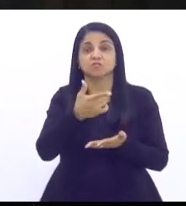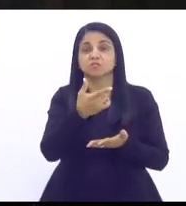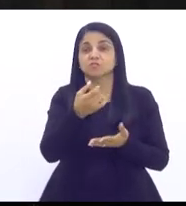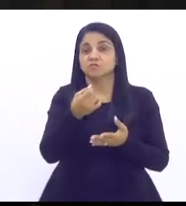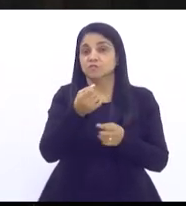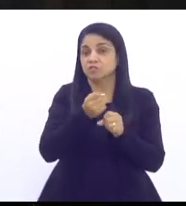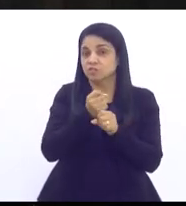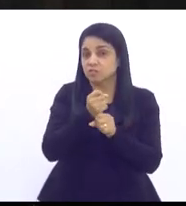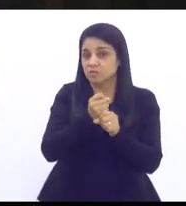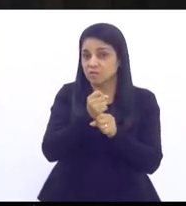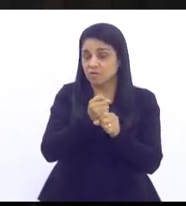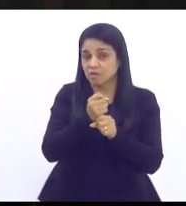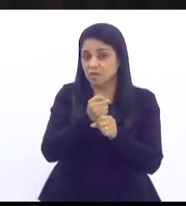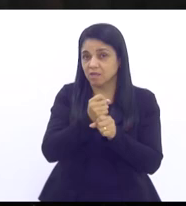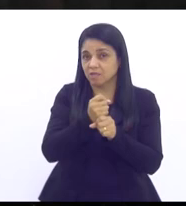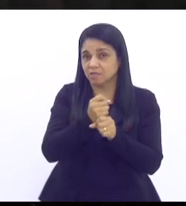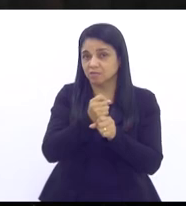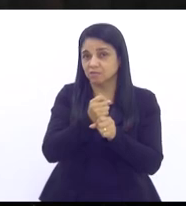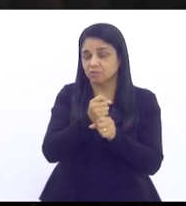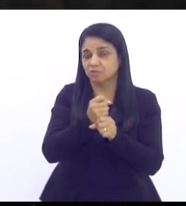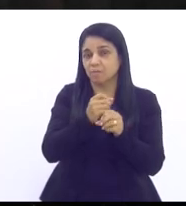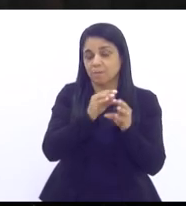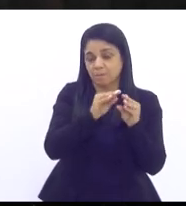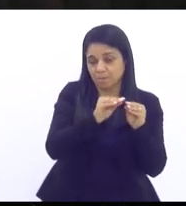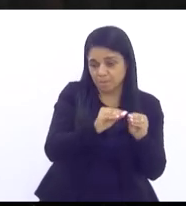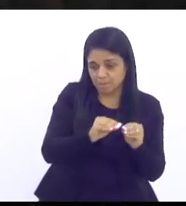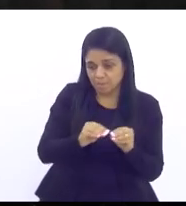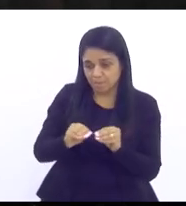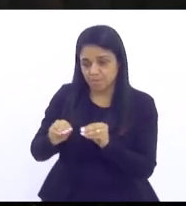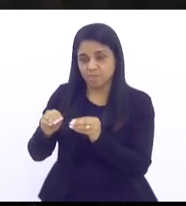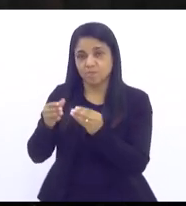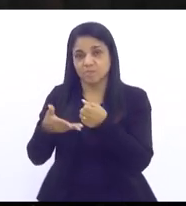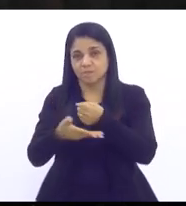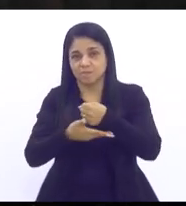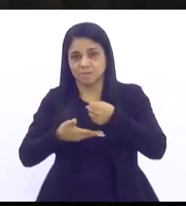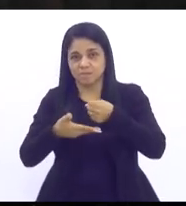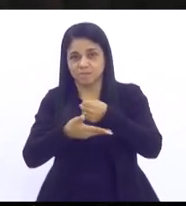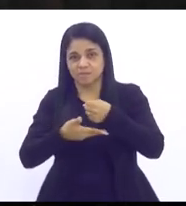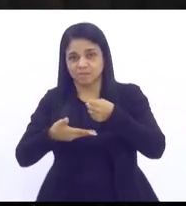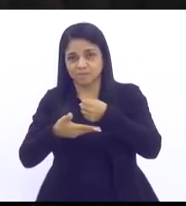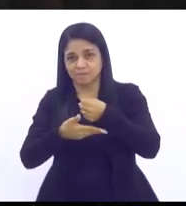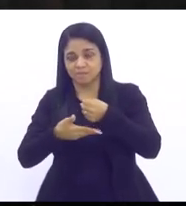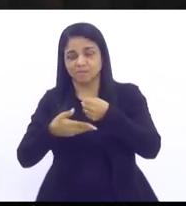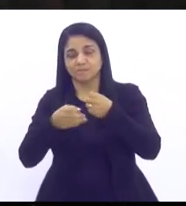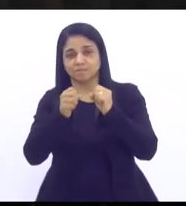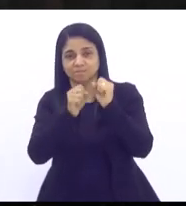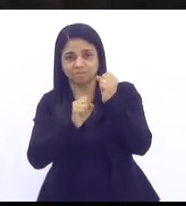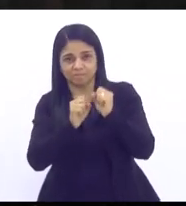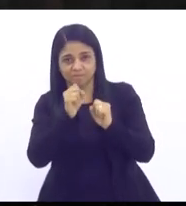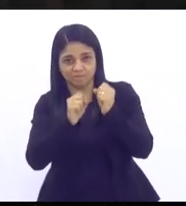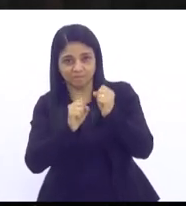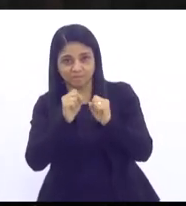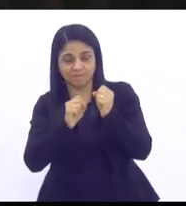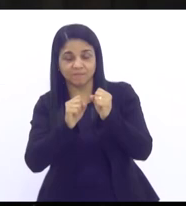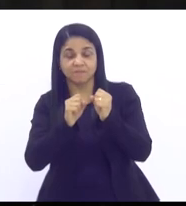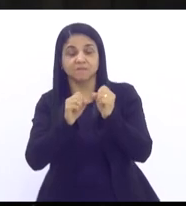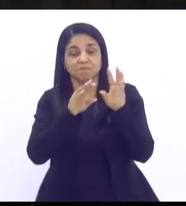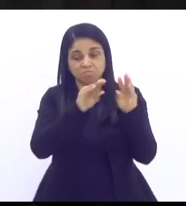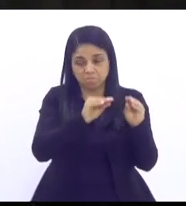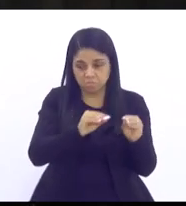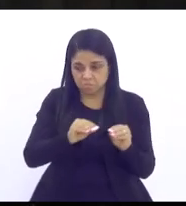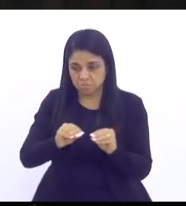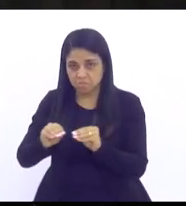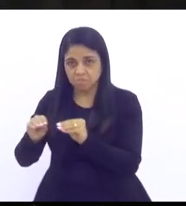anos migrou do setor das bases produtivas instaladas nos termos industriais para